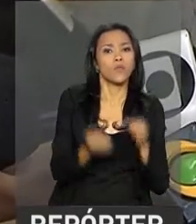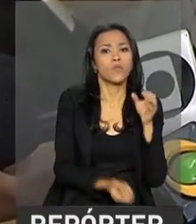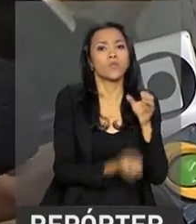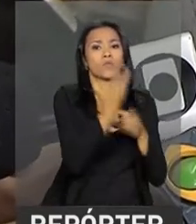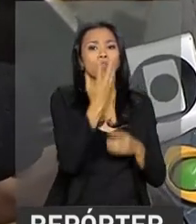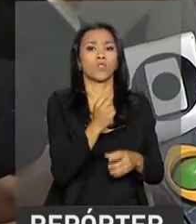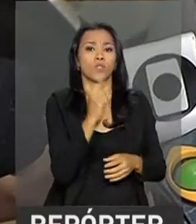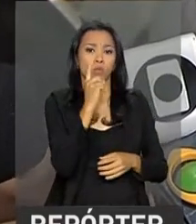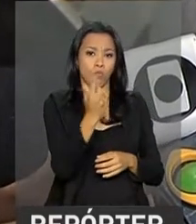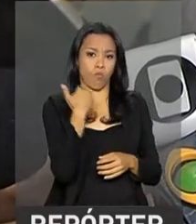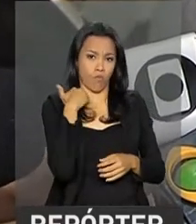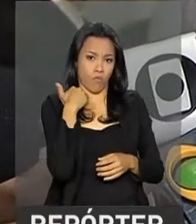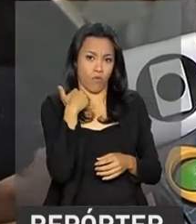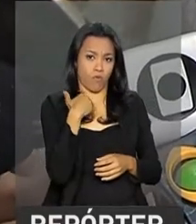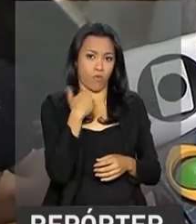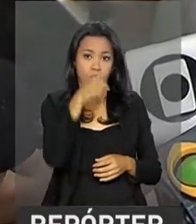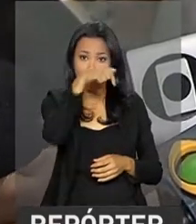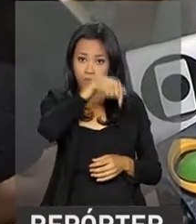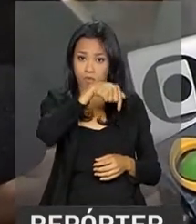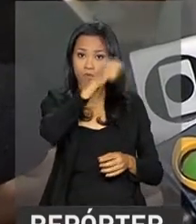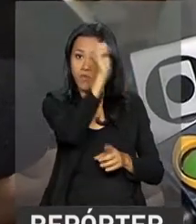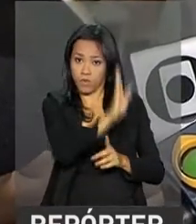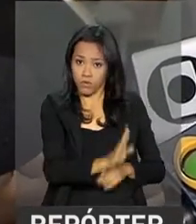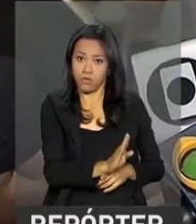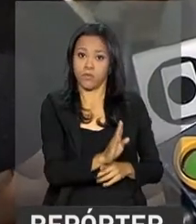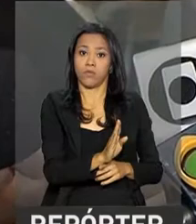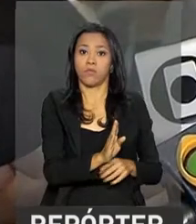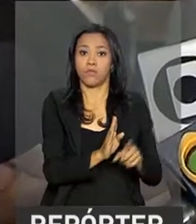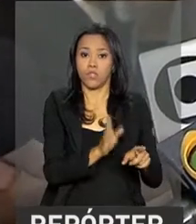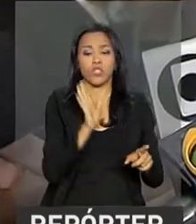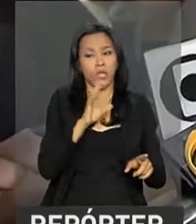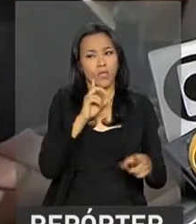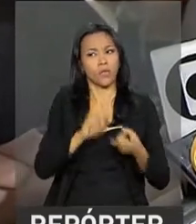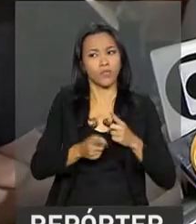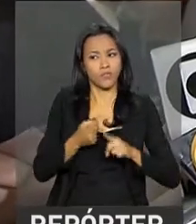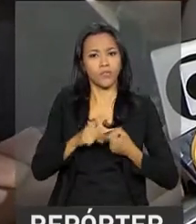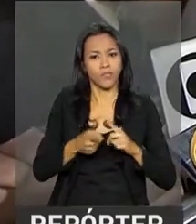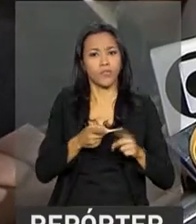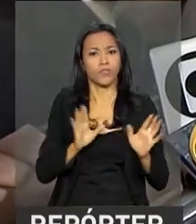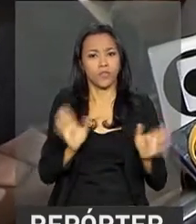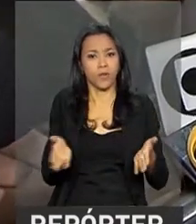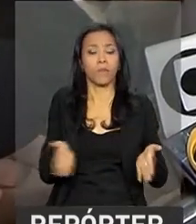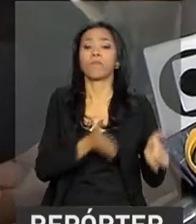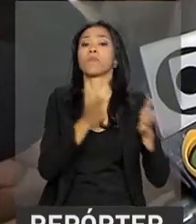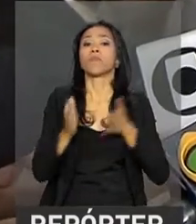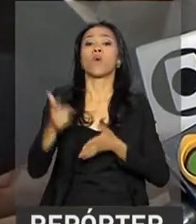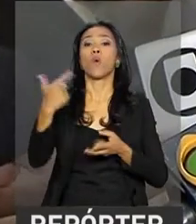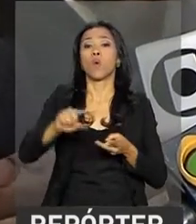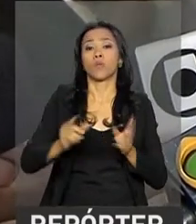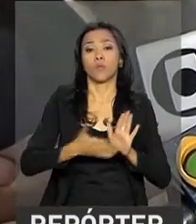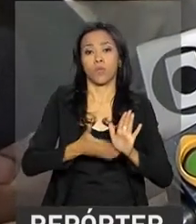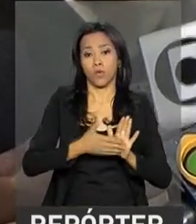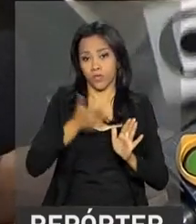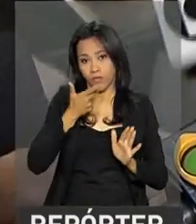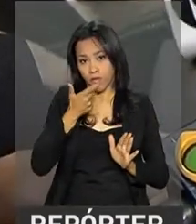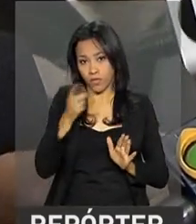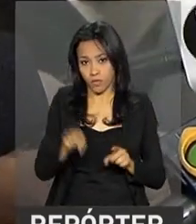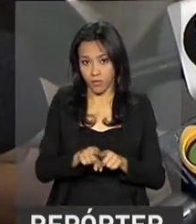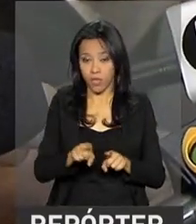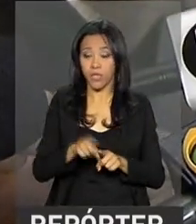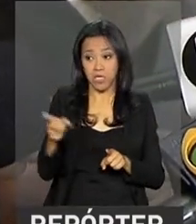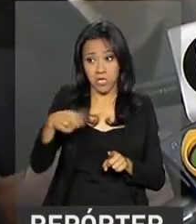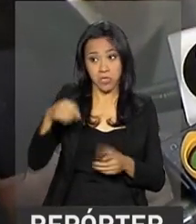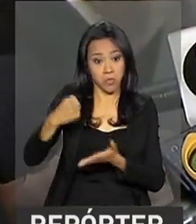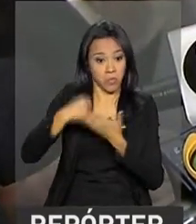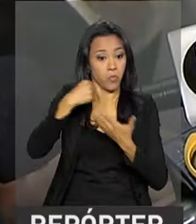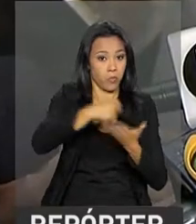de Desenvolvimento do Brasil. Isso já está sendo trabalhado. Também propusemos uma coisa que eu verifiquei que ganhou